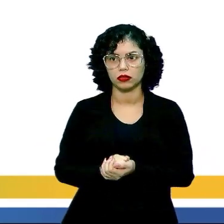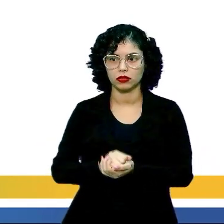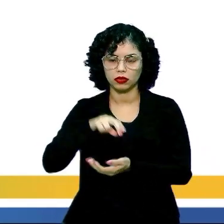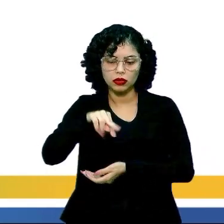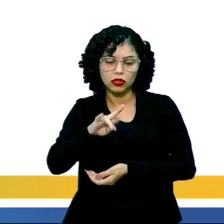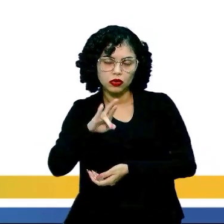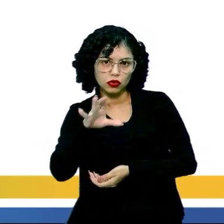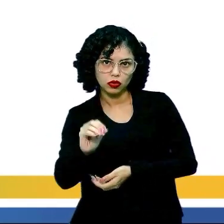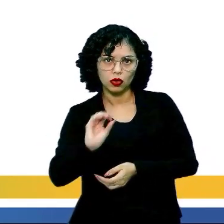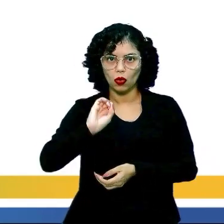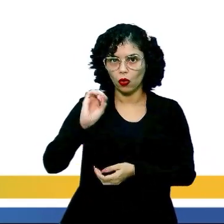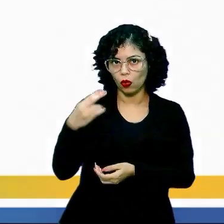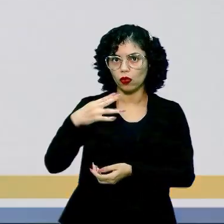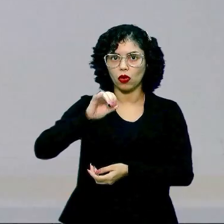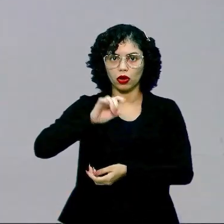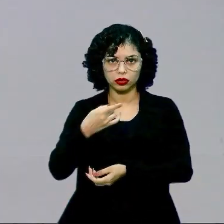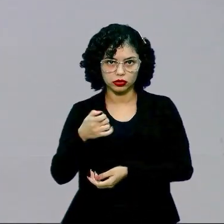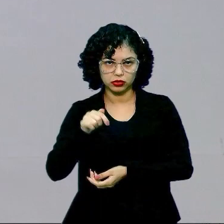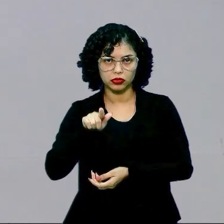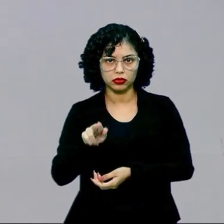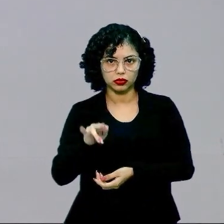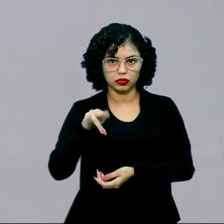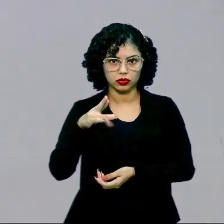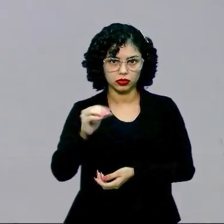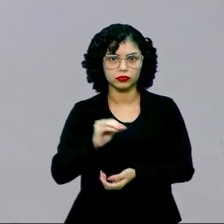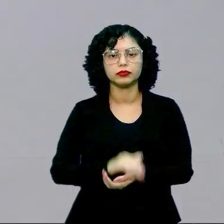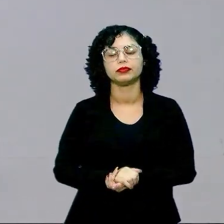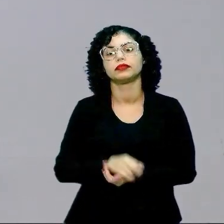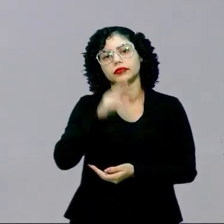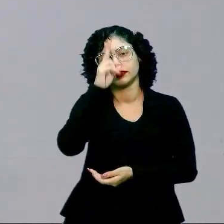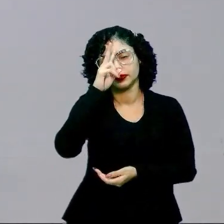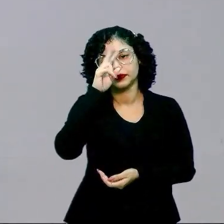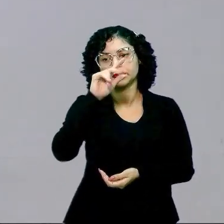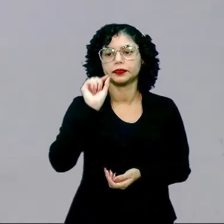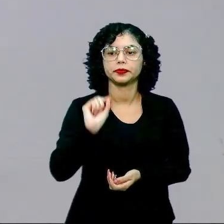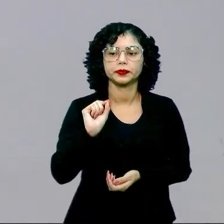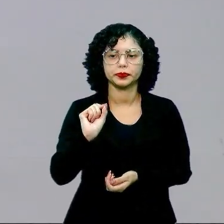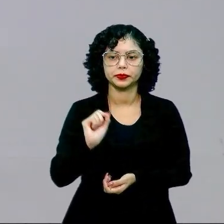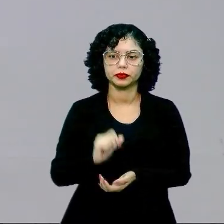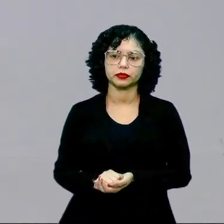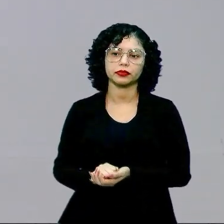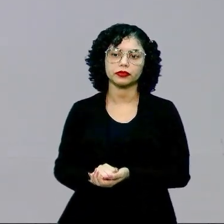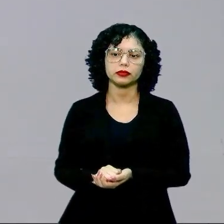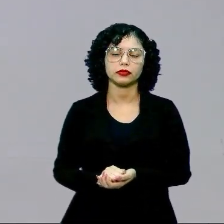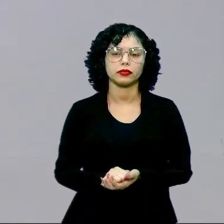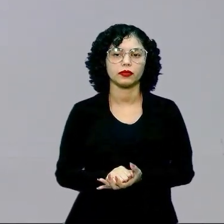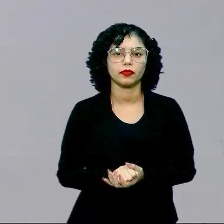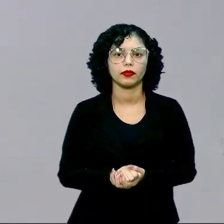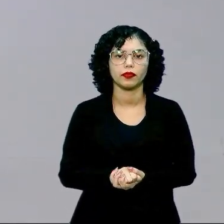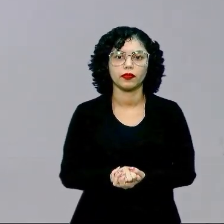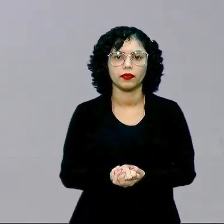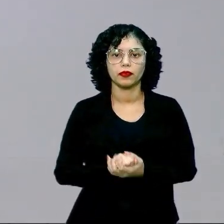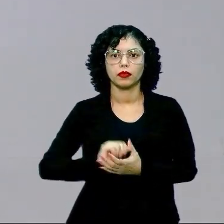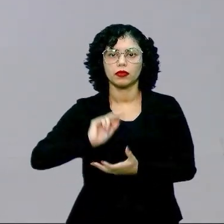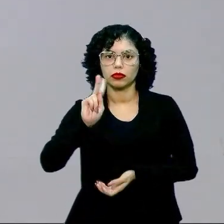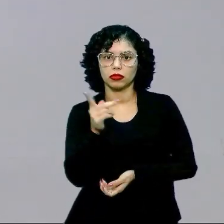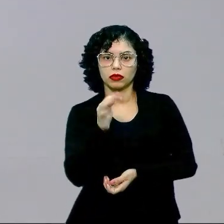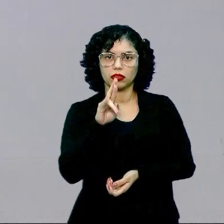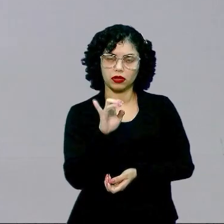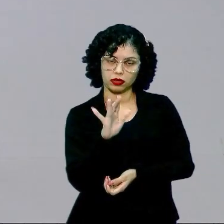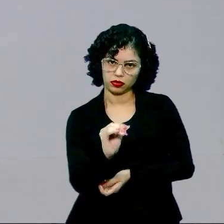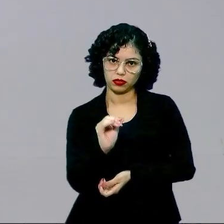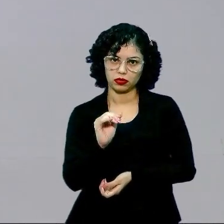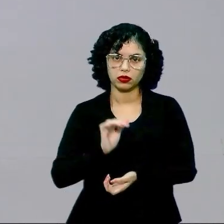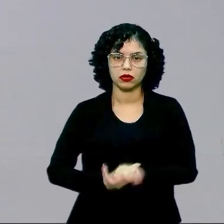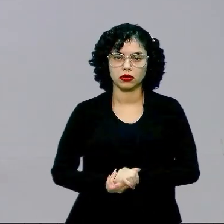nitrogênio ou oxigênio. Aqui para vocês lembrarem, é só vocês lembrarem que o hidrogênio ele